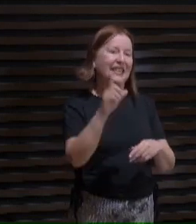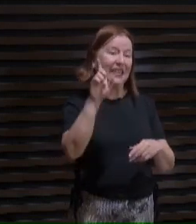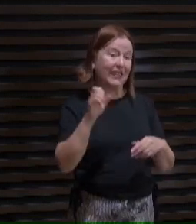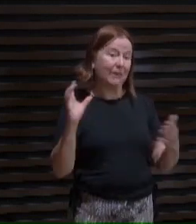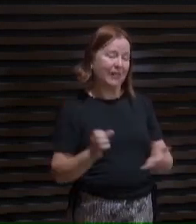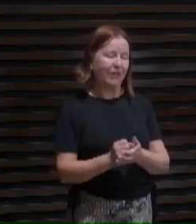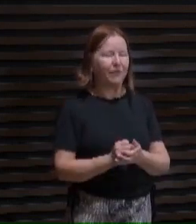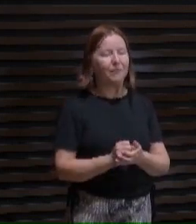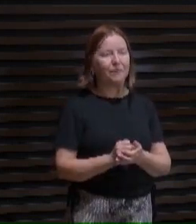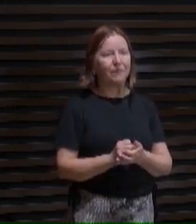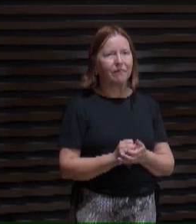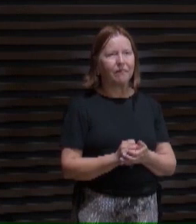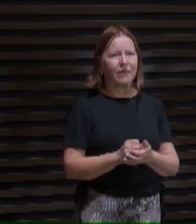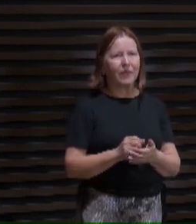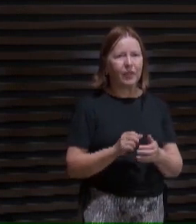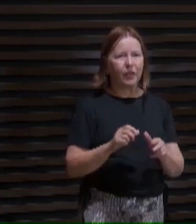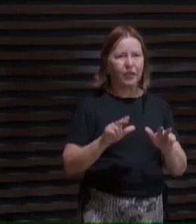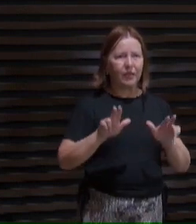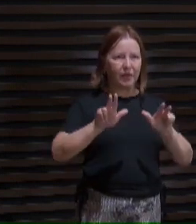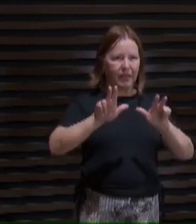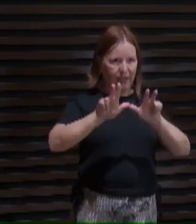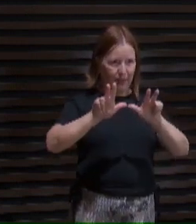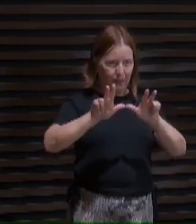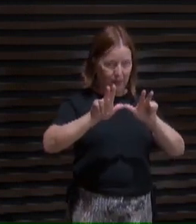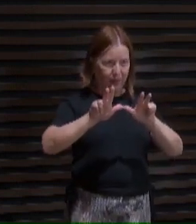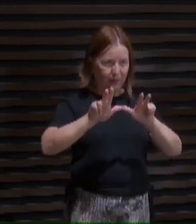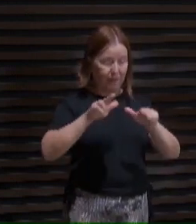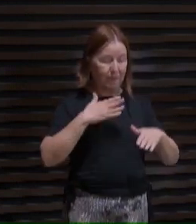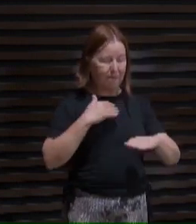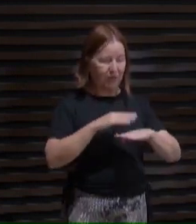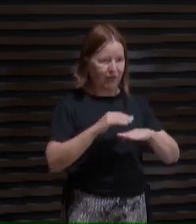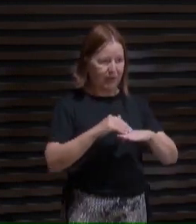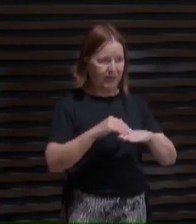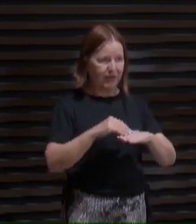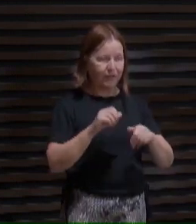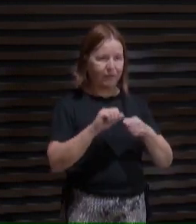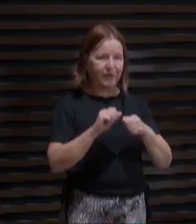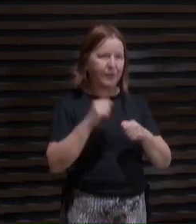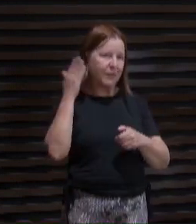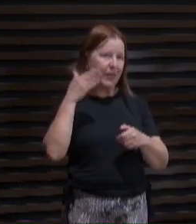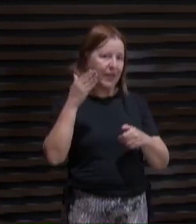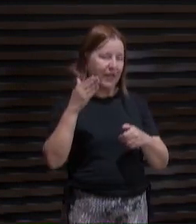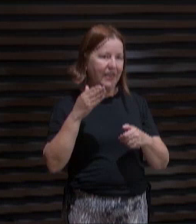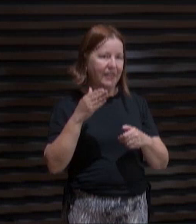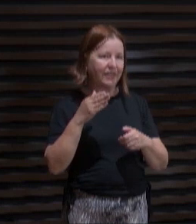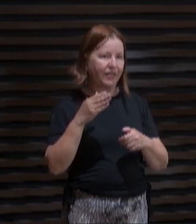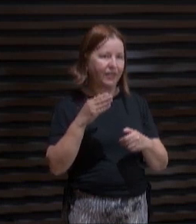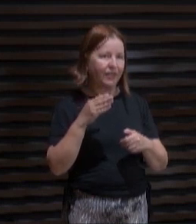Estadual de Londrina, chamaram para fazer uma palestra num curso de Direito sobre